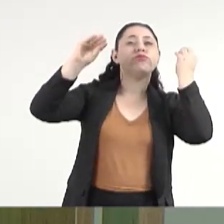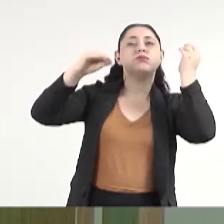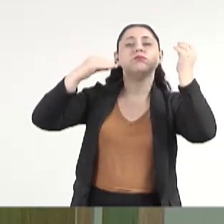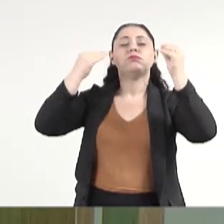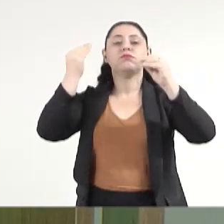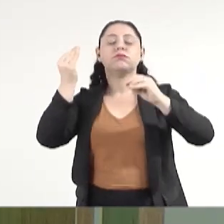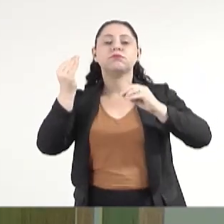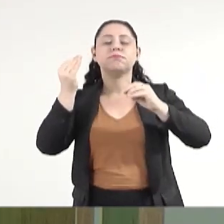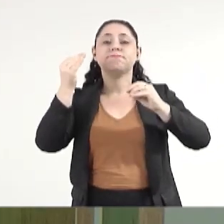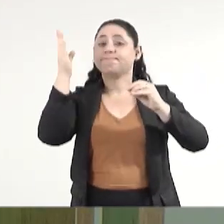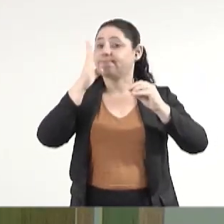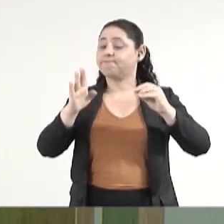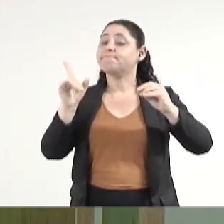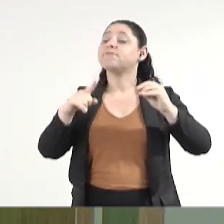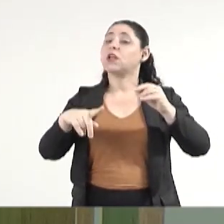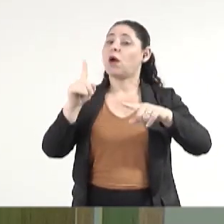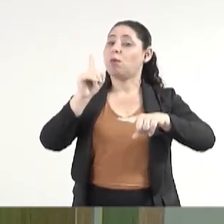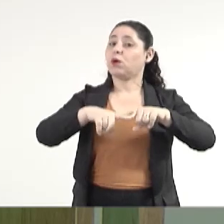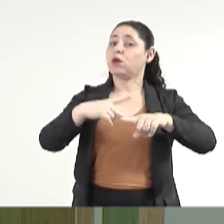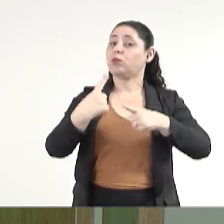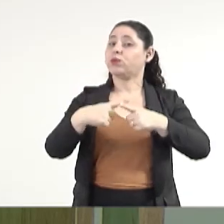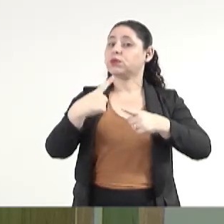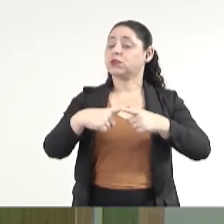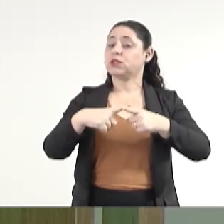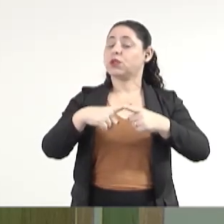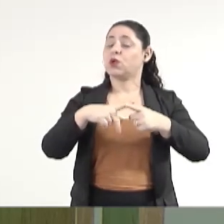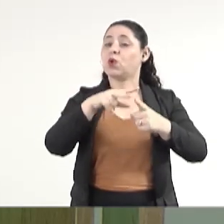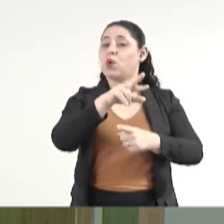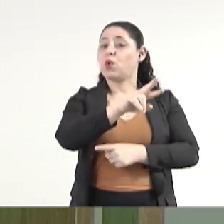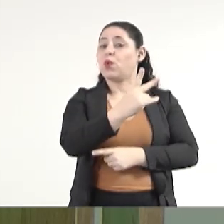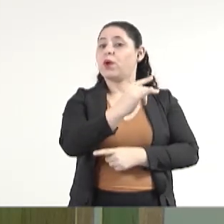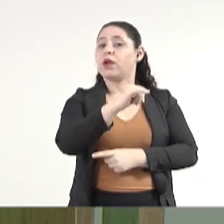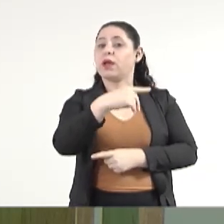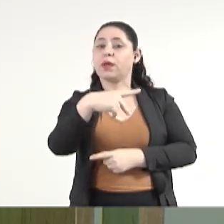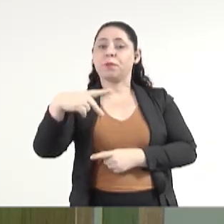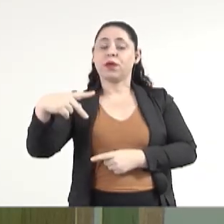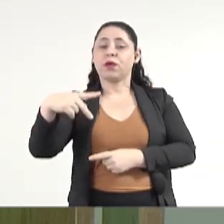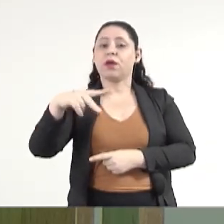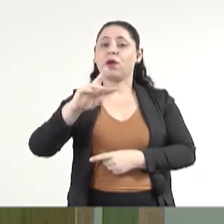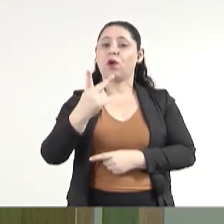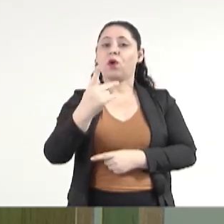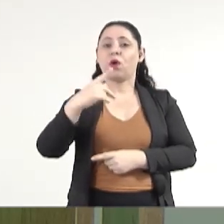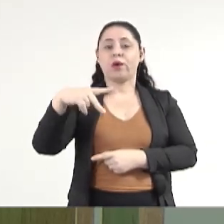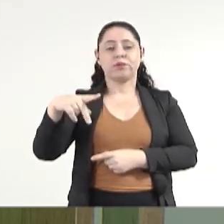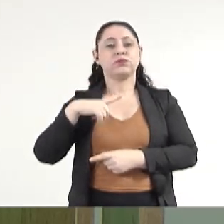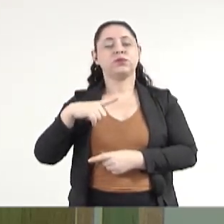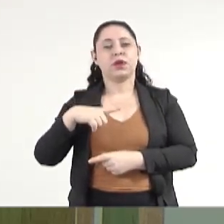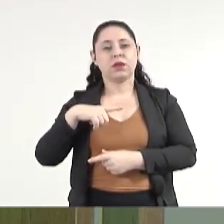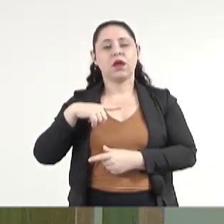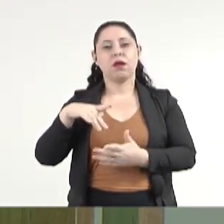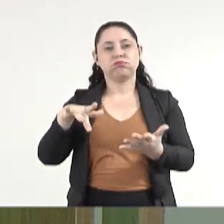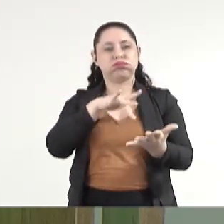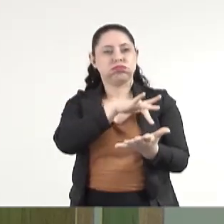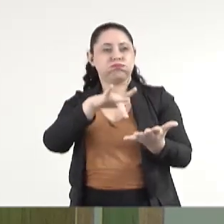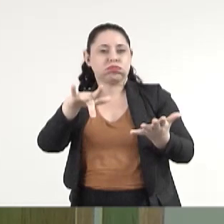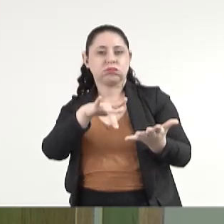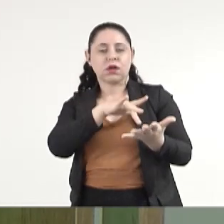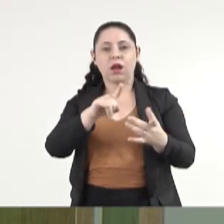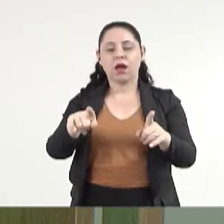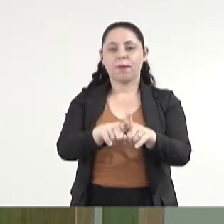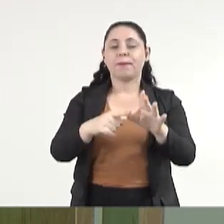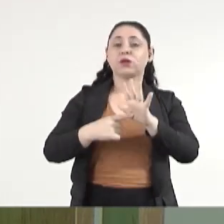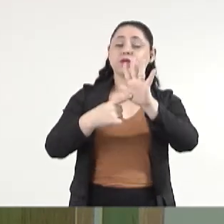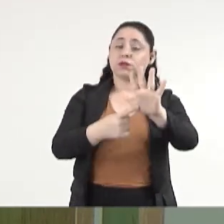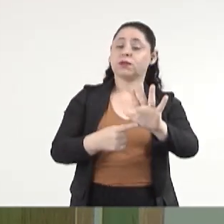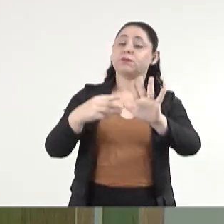E isso também ela é motivada porque o hip hop tem essa política. Então, nós somos provocados